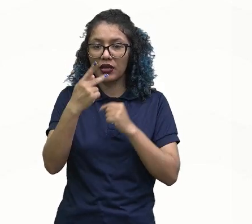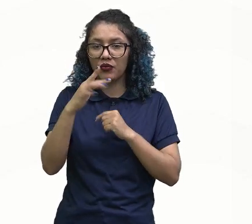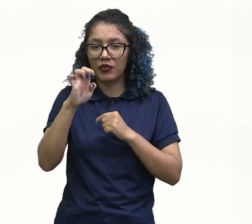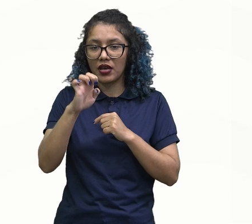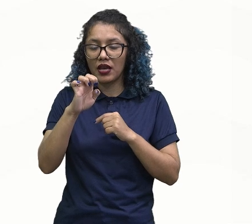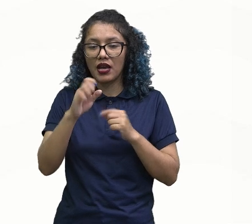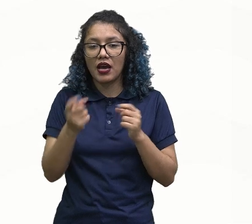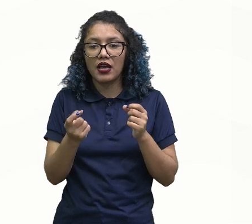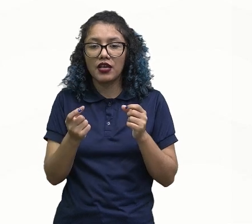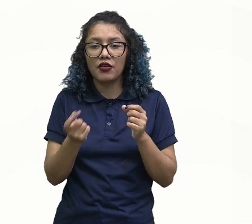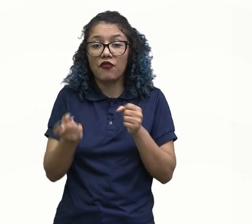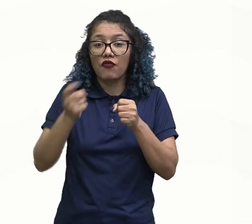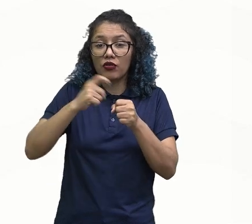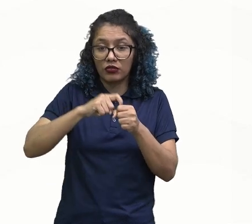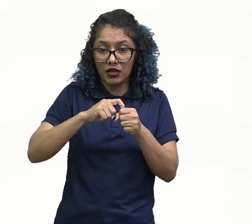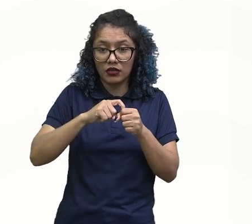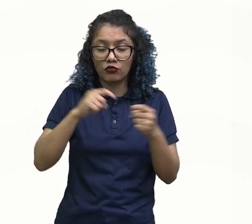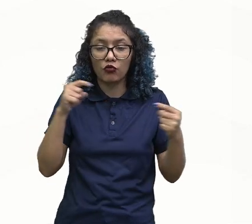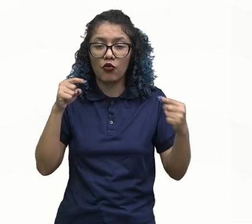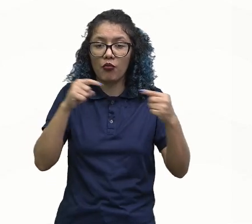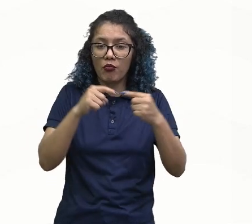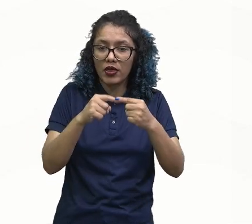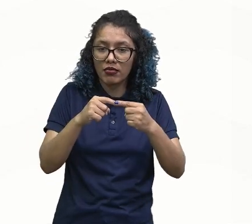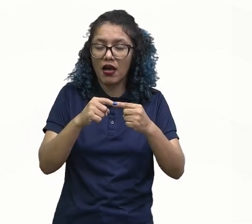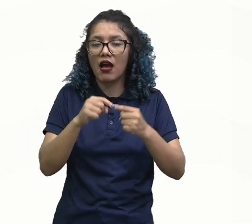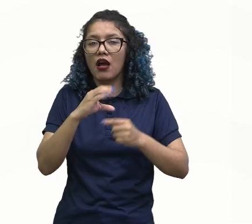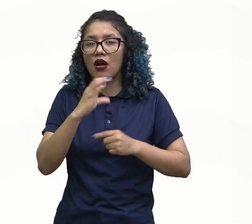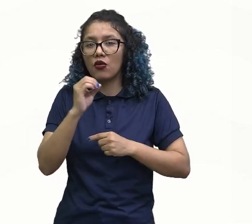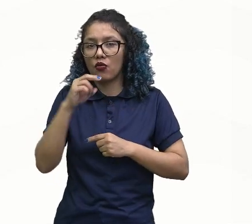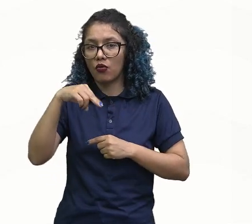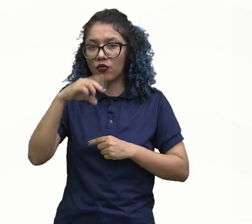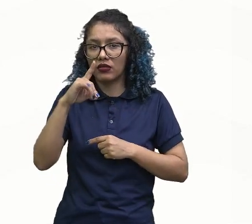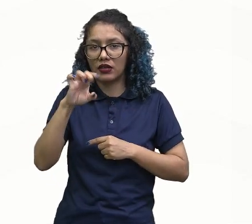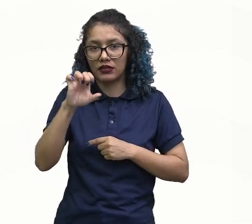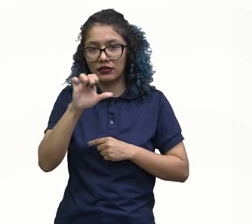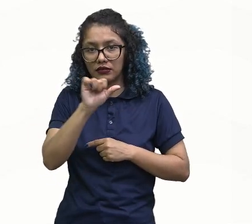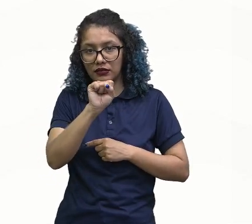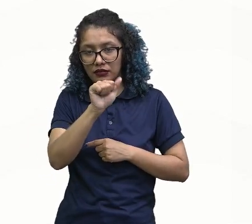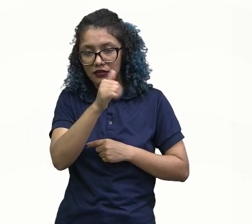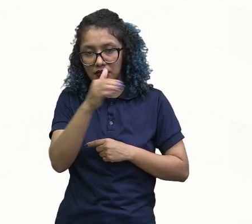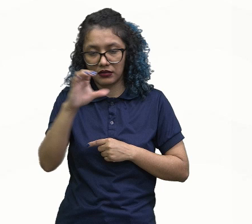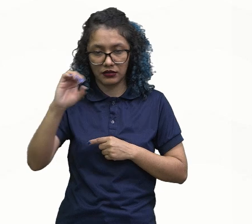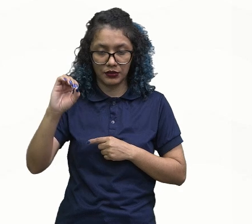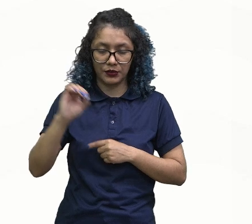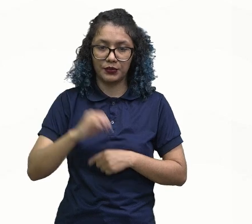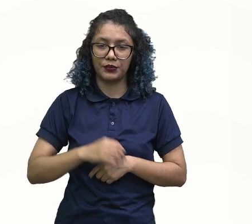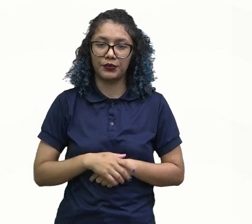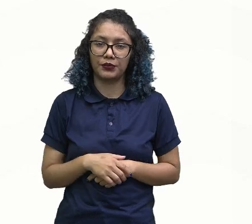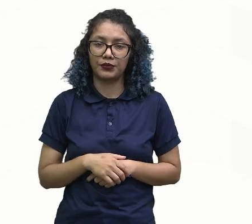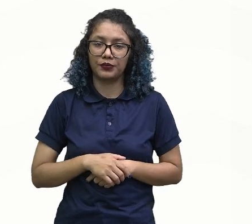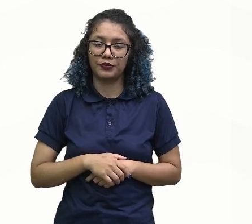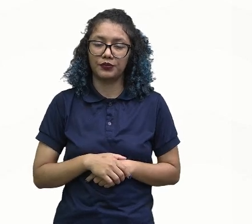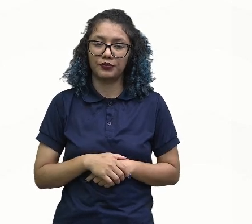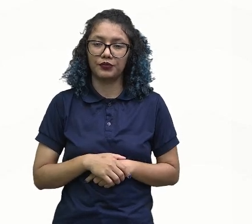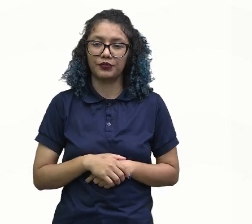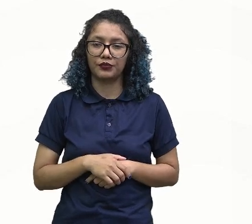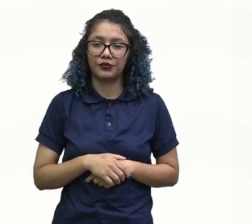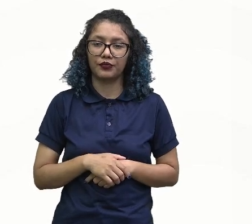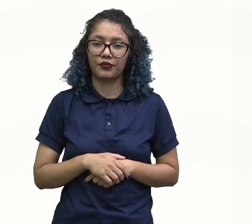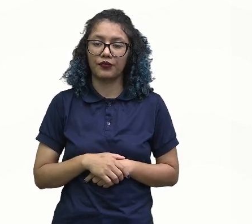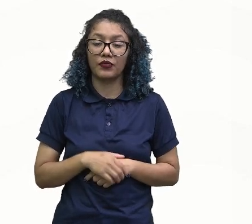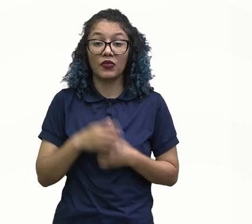condensação, tá? Importante entender isso. Beleza. Então, olha aí, ó. O azeotrópico,